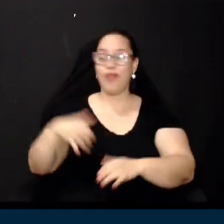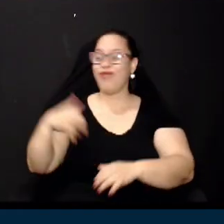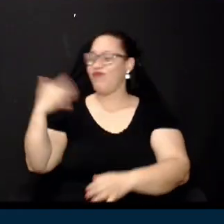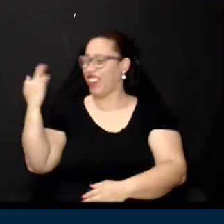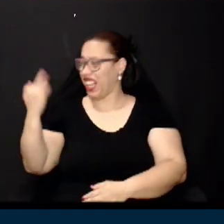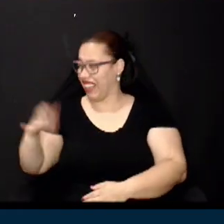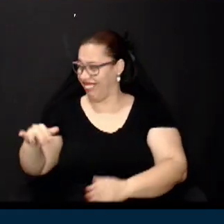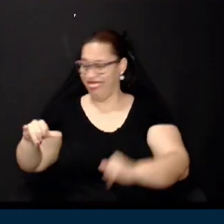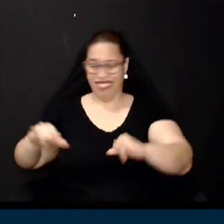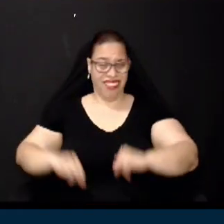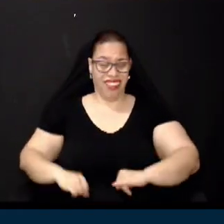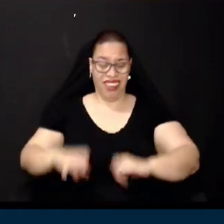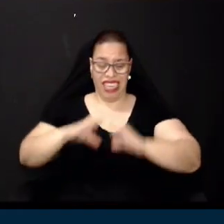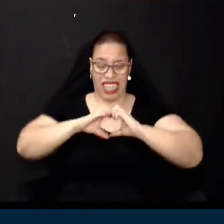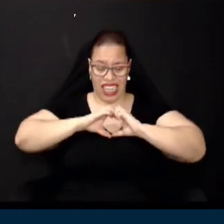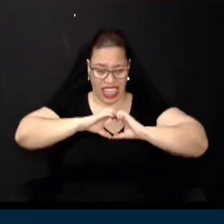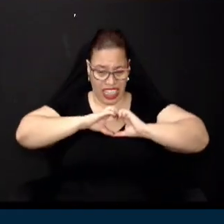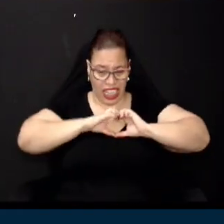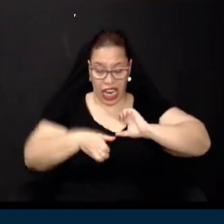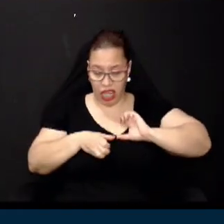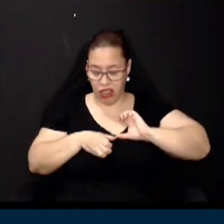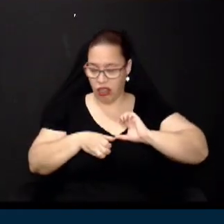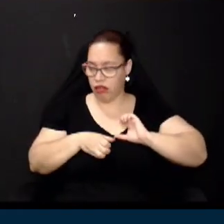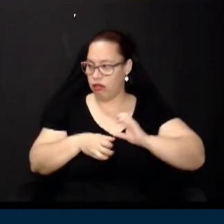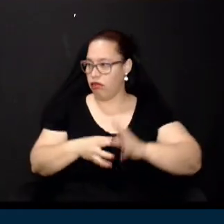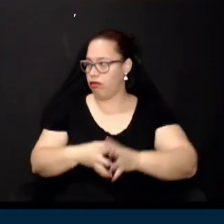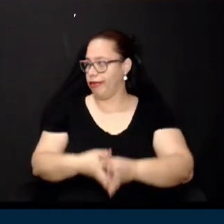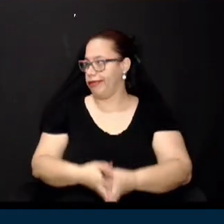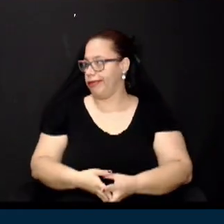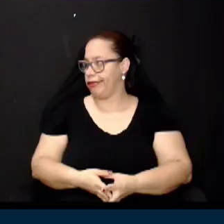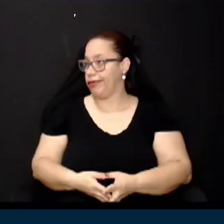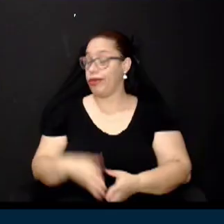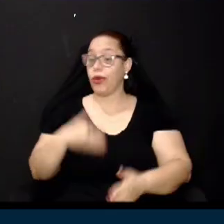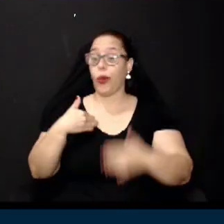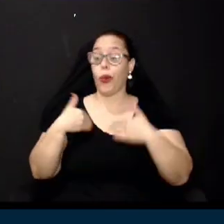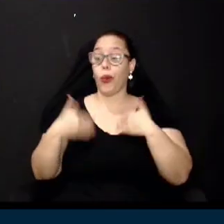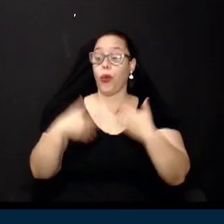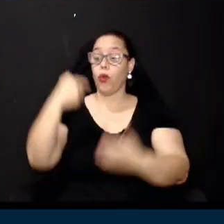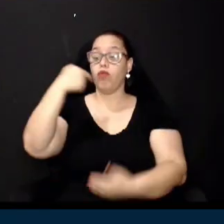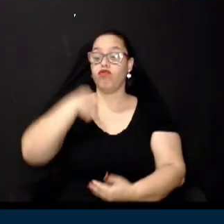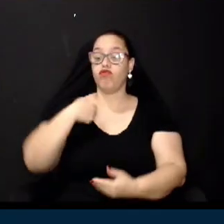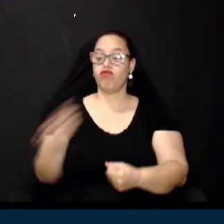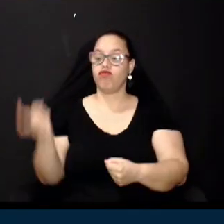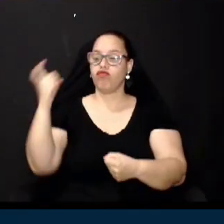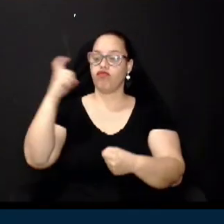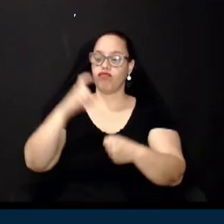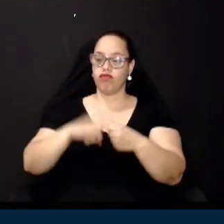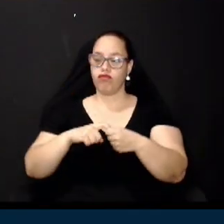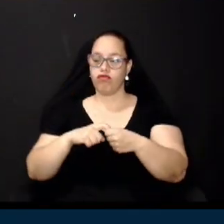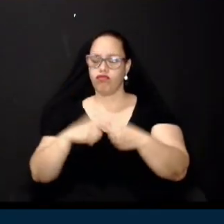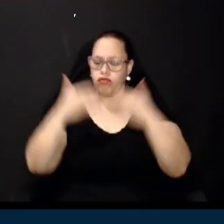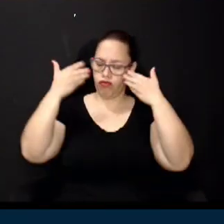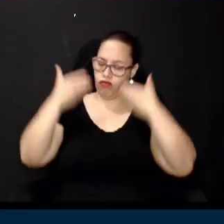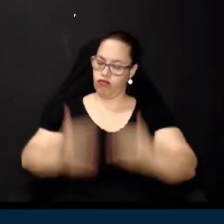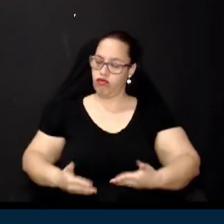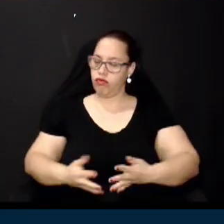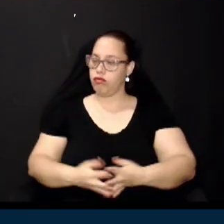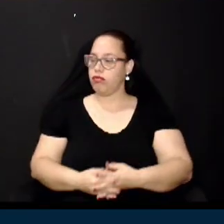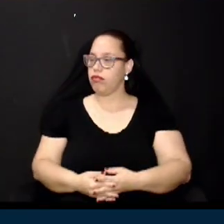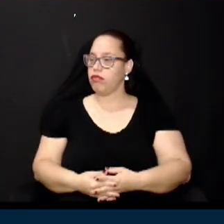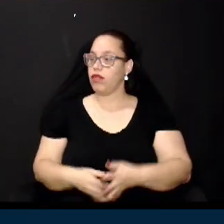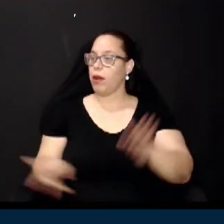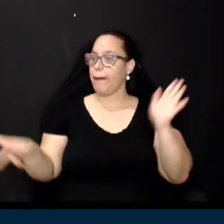coração dilacerado, né? É como se o corpo dissesse assim: eu voltei, eu existo e agora eu me